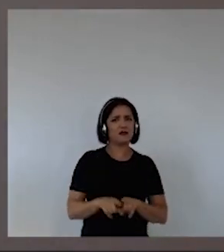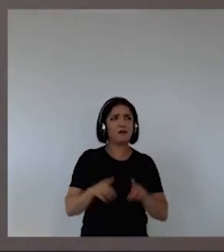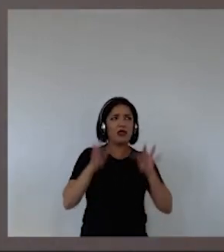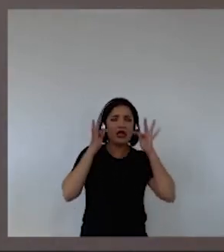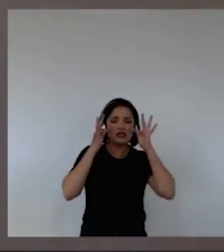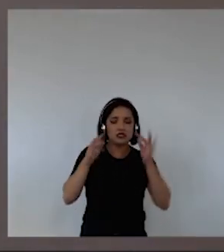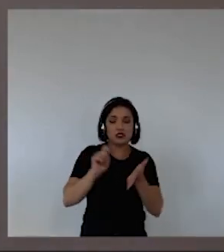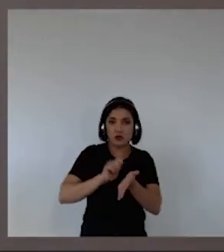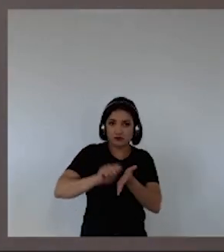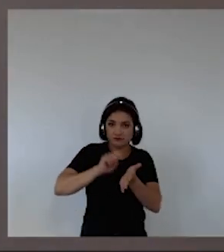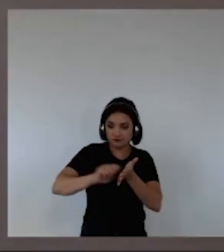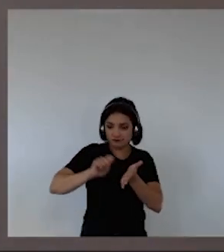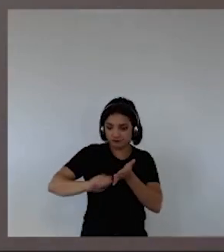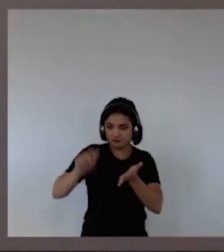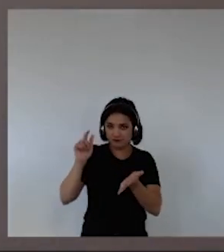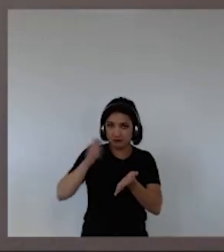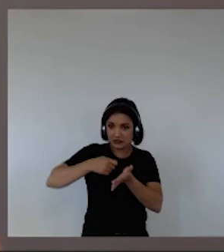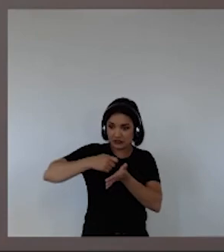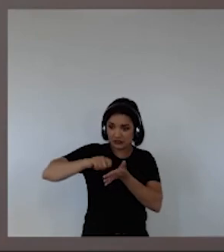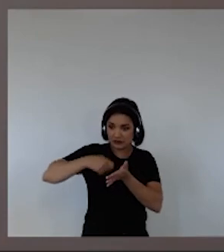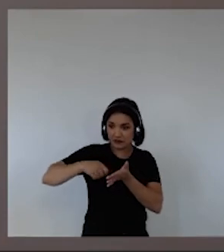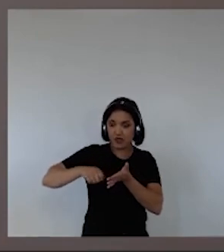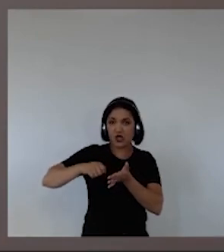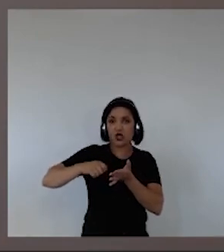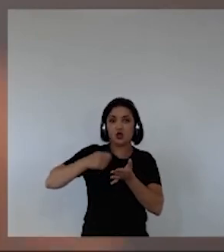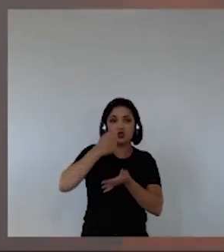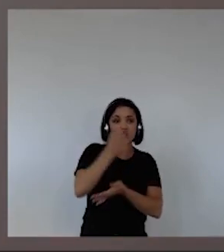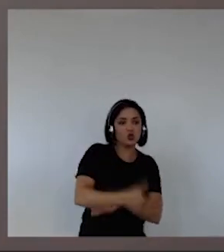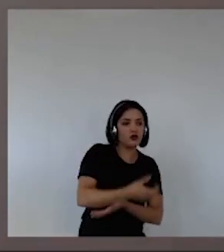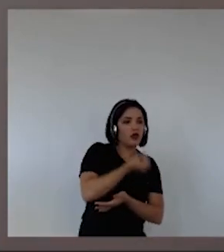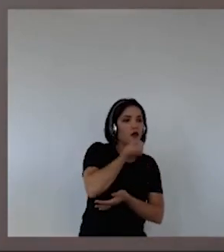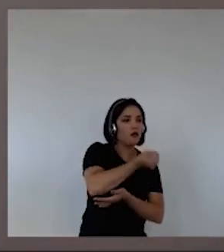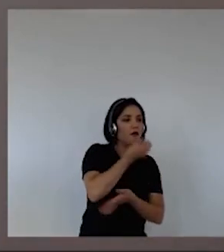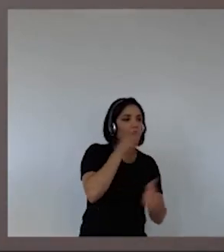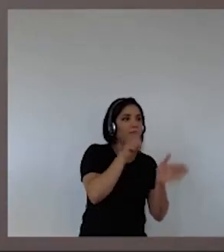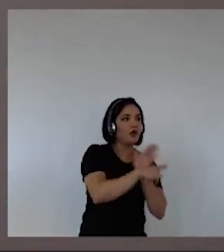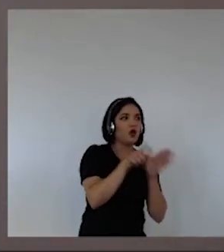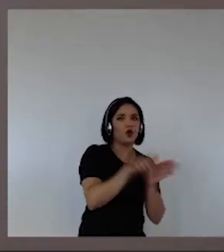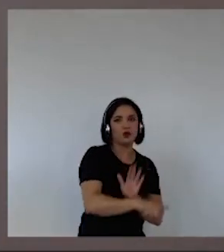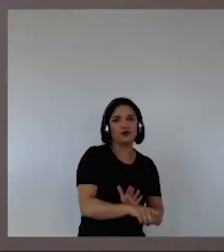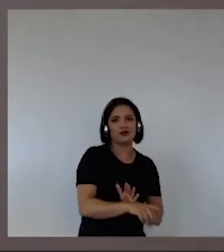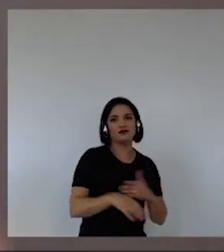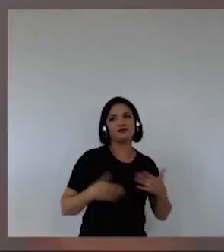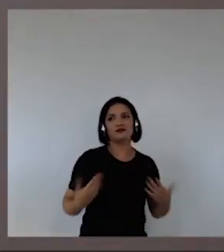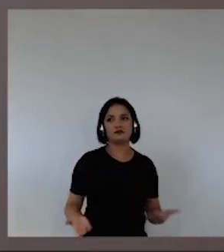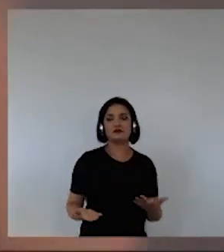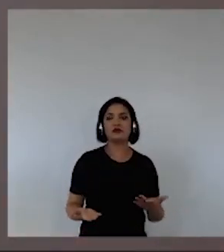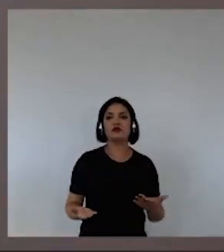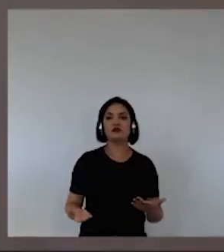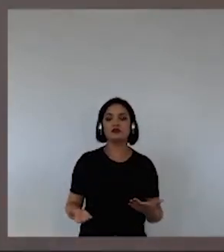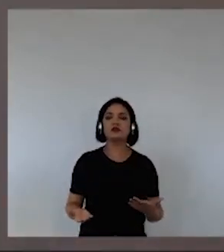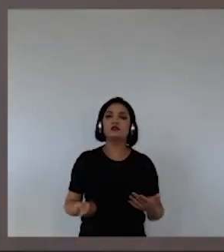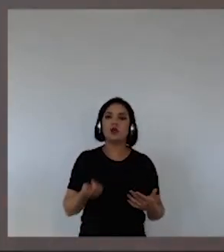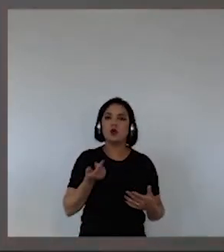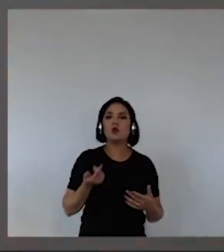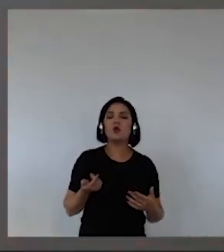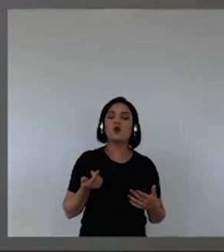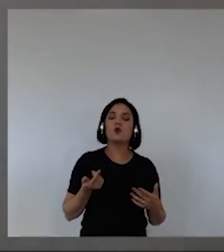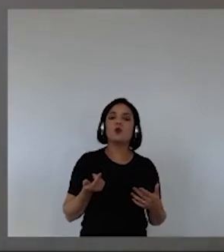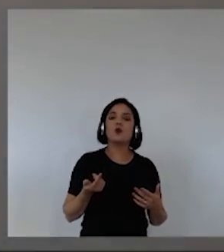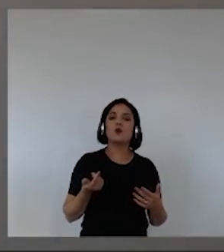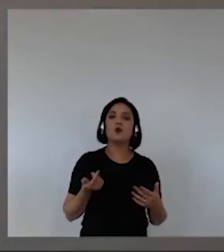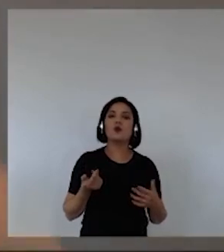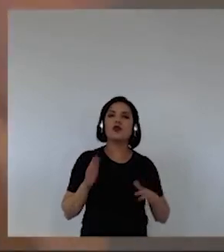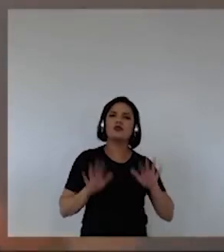testemunha escrita, né? Em que a inquirição, pelo menos de quem indicou, acaba sendo muito menor e ela passa a ser inquirida pela outra parte,